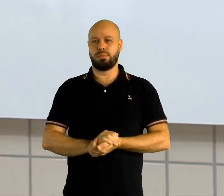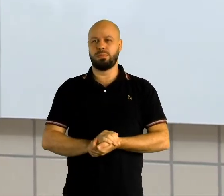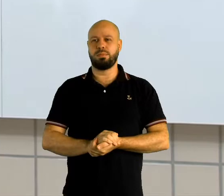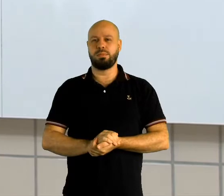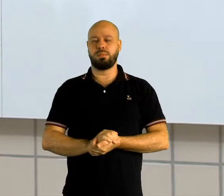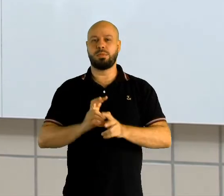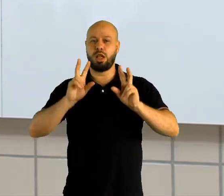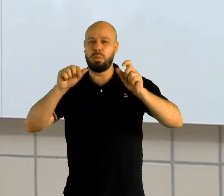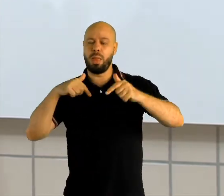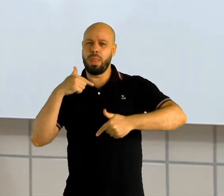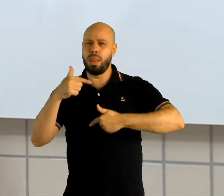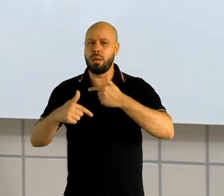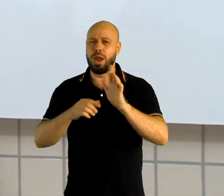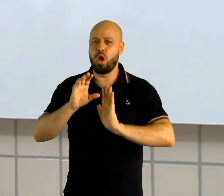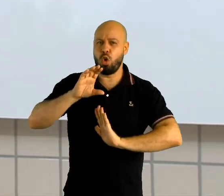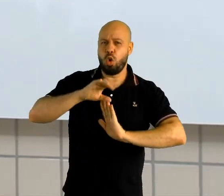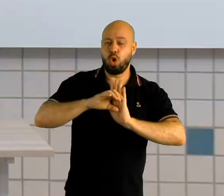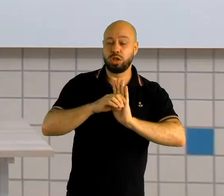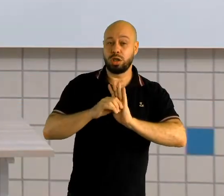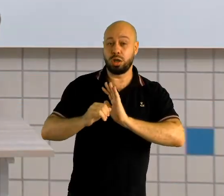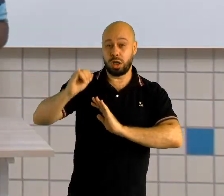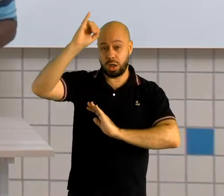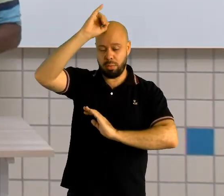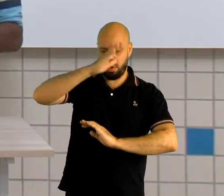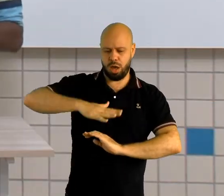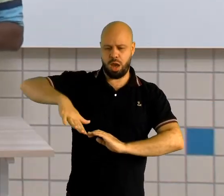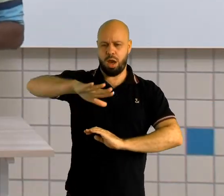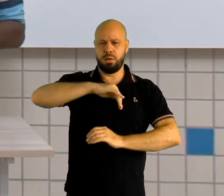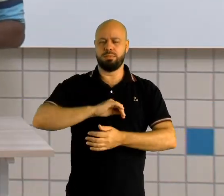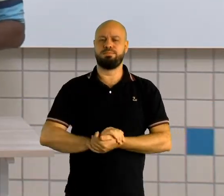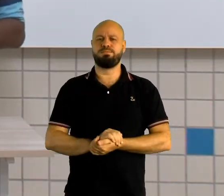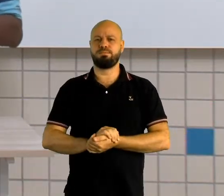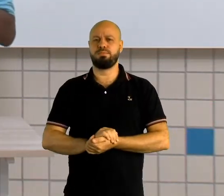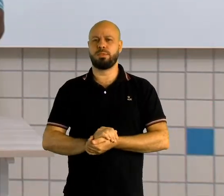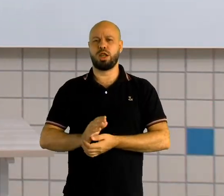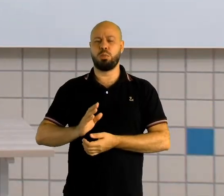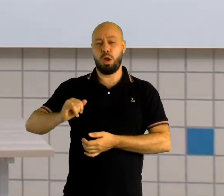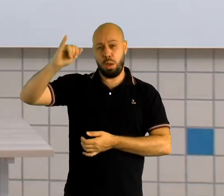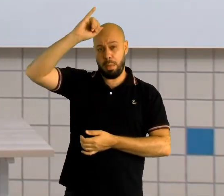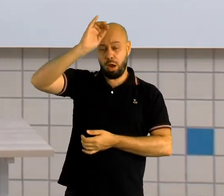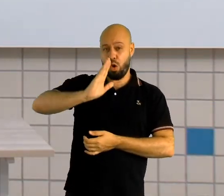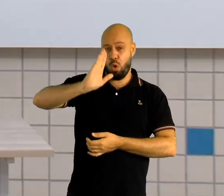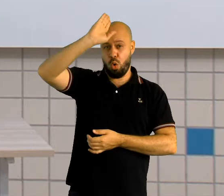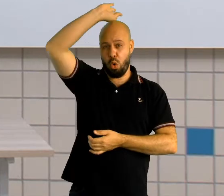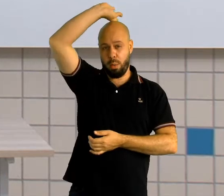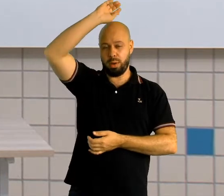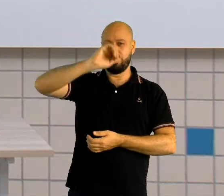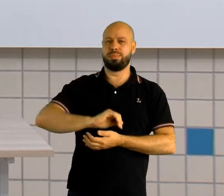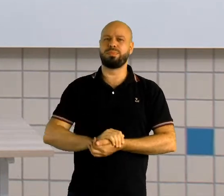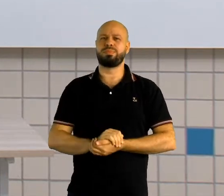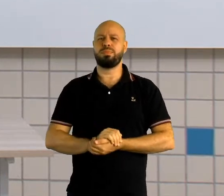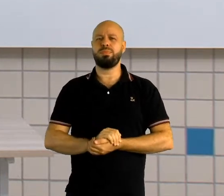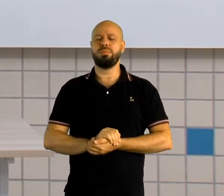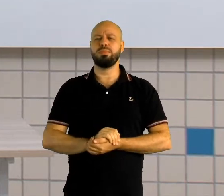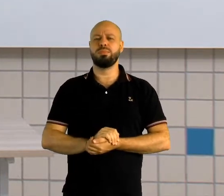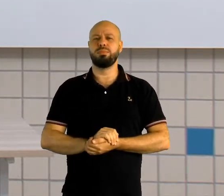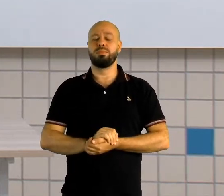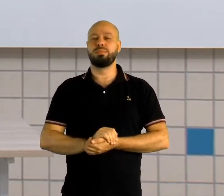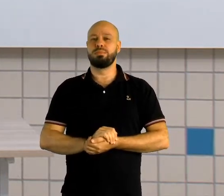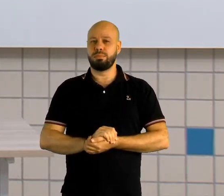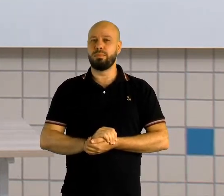a noção e o conceito de império. O Império Romano. O Império Romano